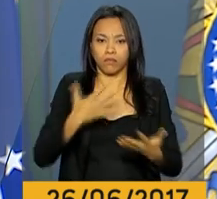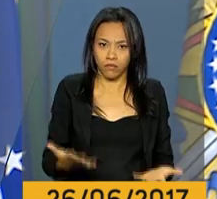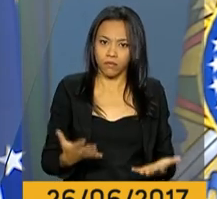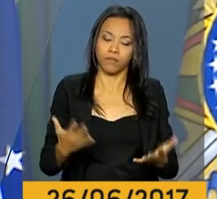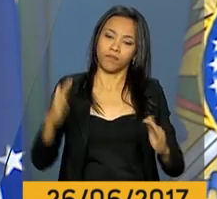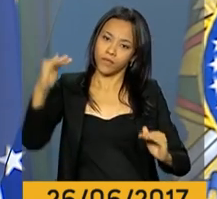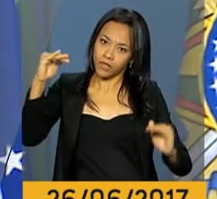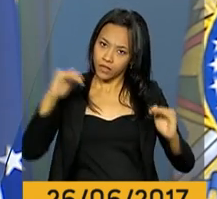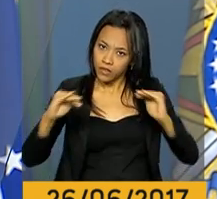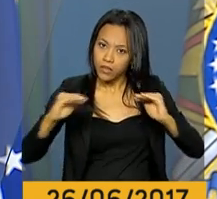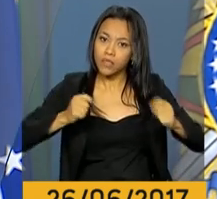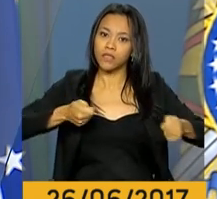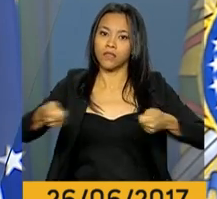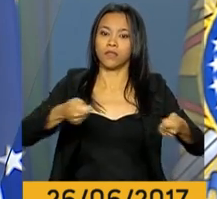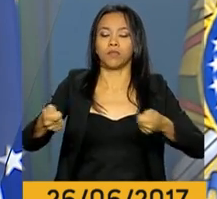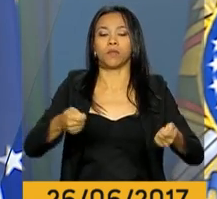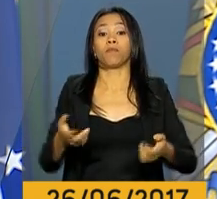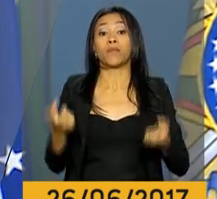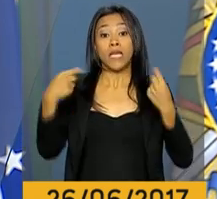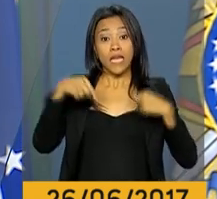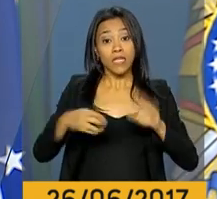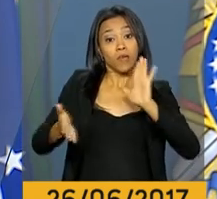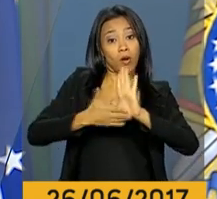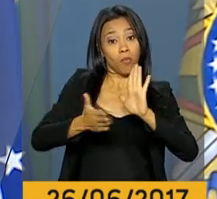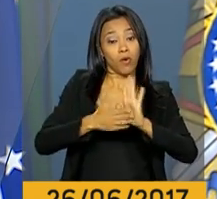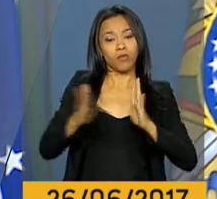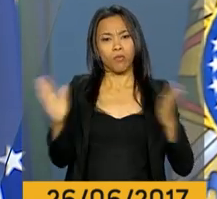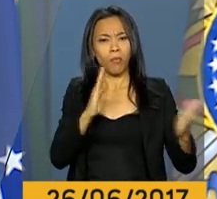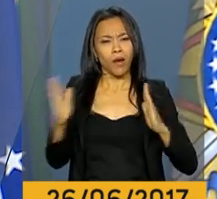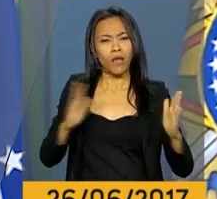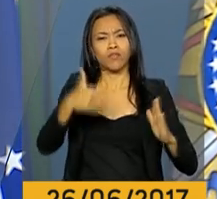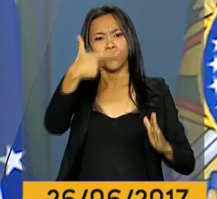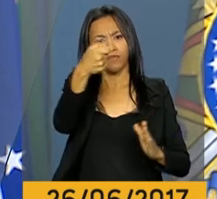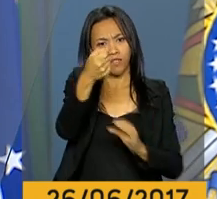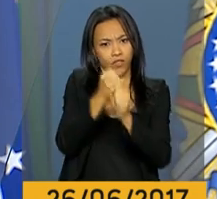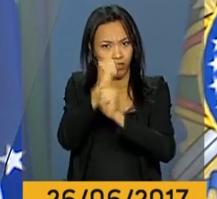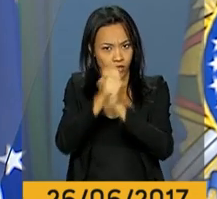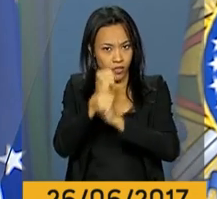prazo previsto de 20 anos podendo ser